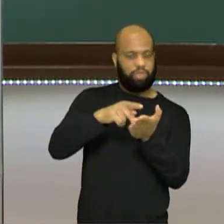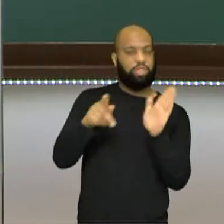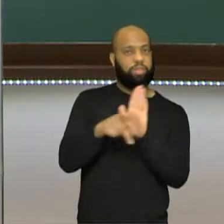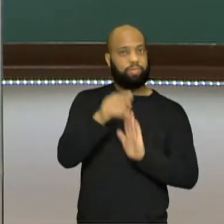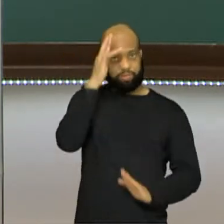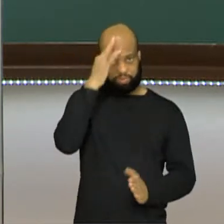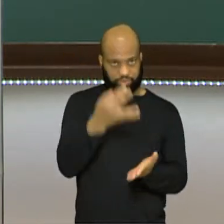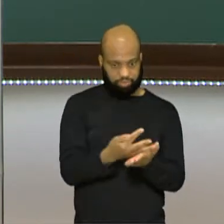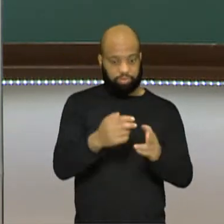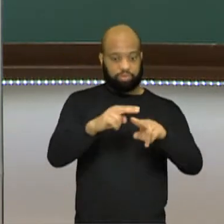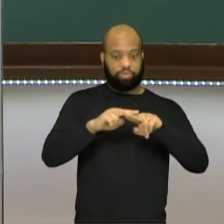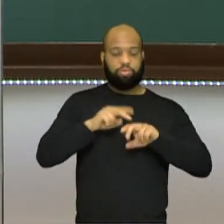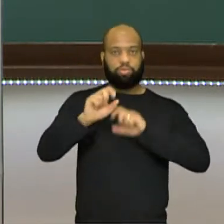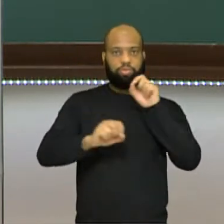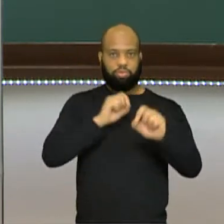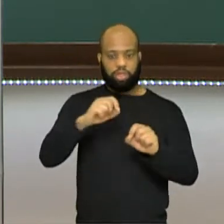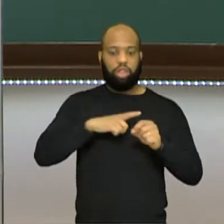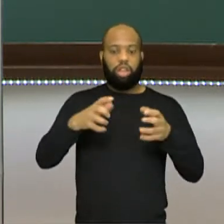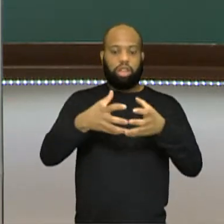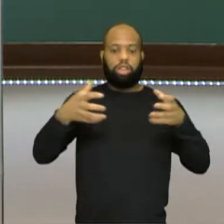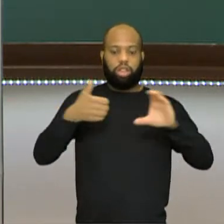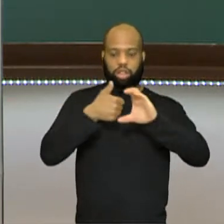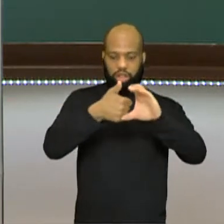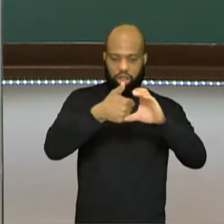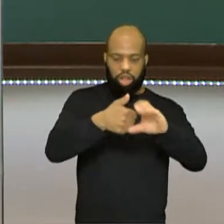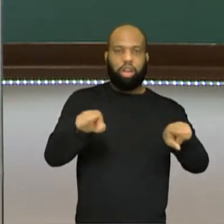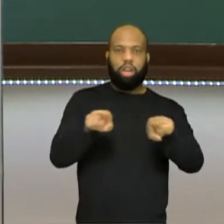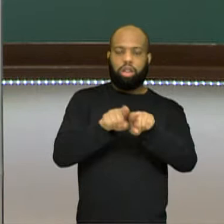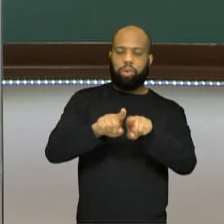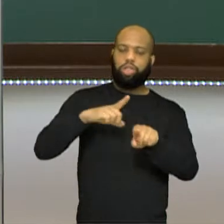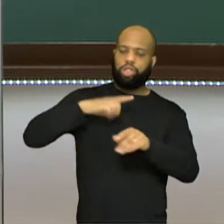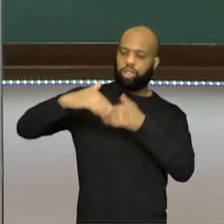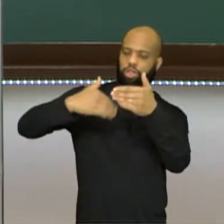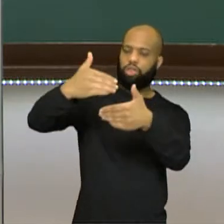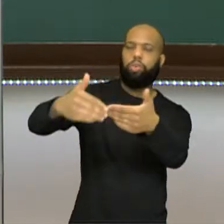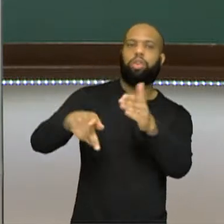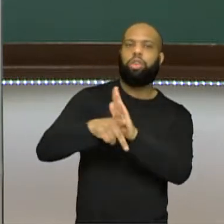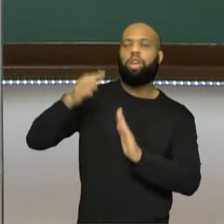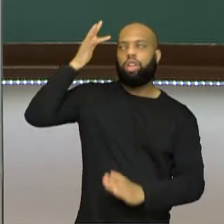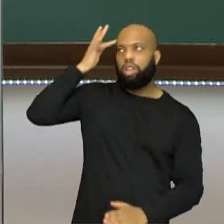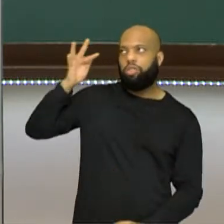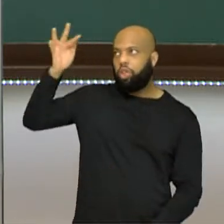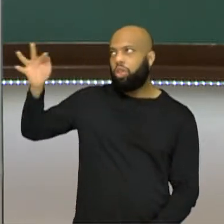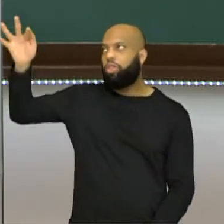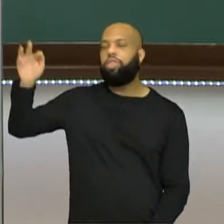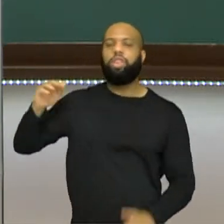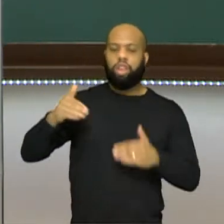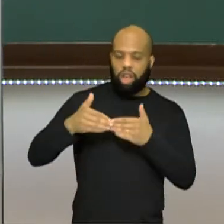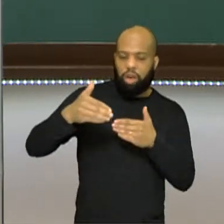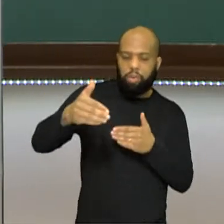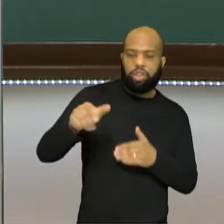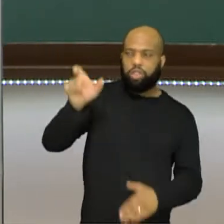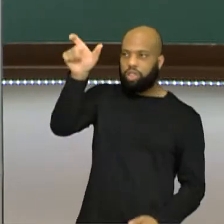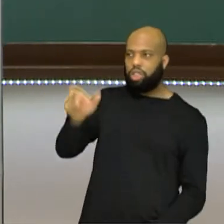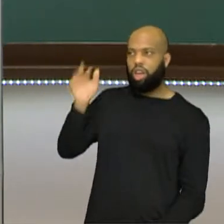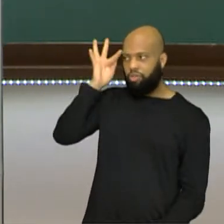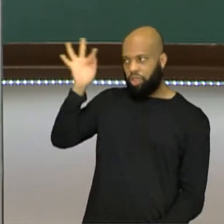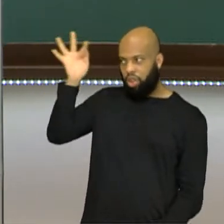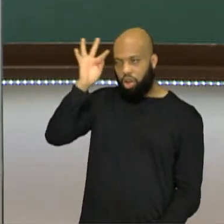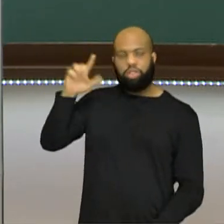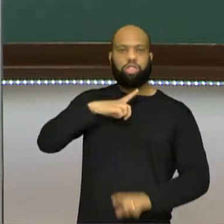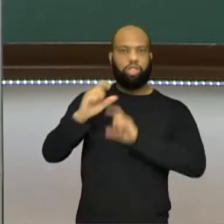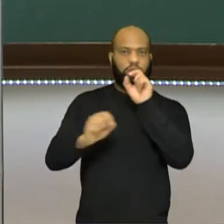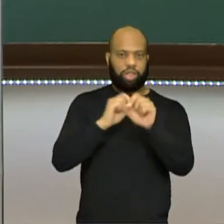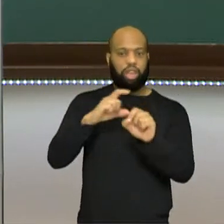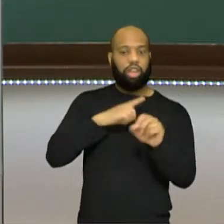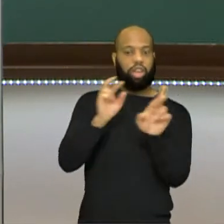conta do crescimento do cristianismo, do desenvolvimento da filosofia a partir de filósofos que estavam vinculados a